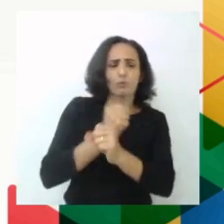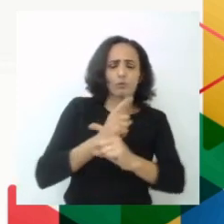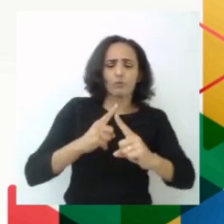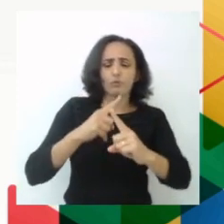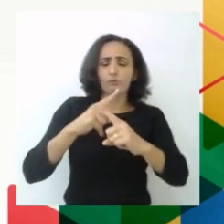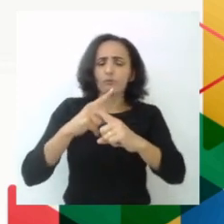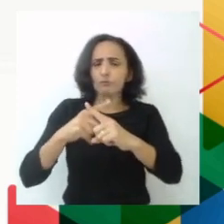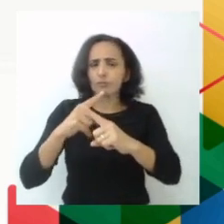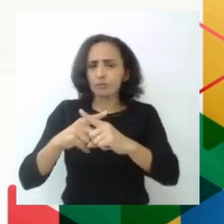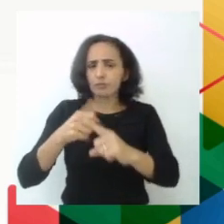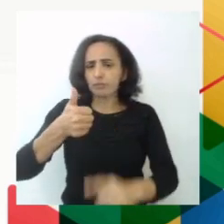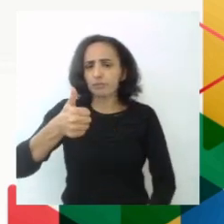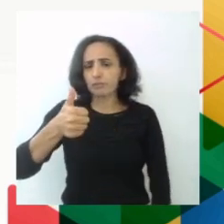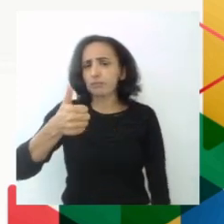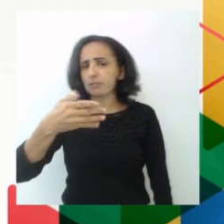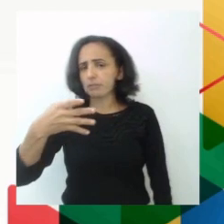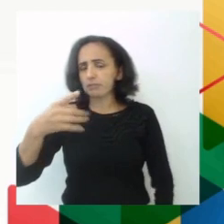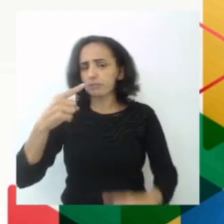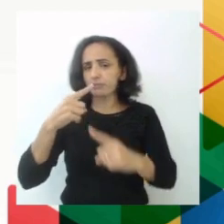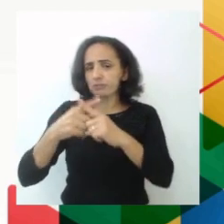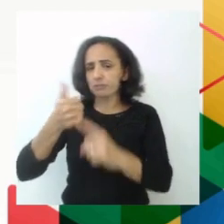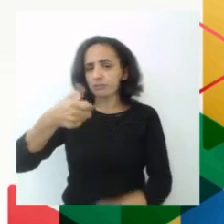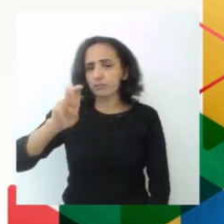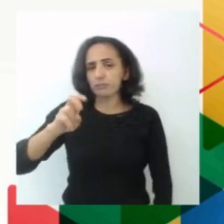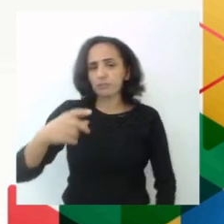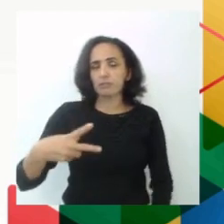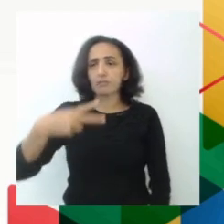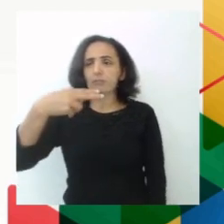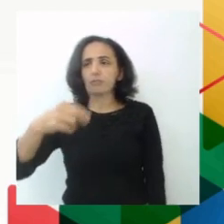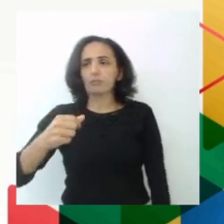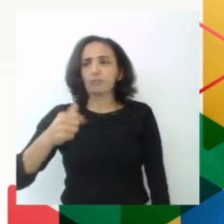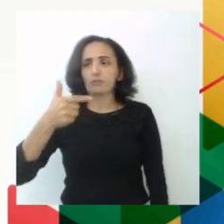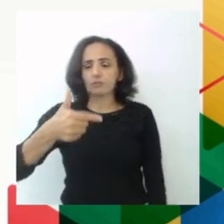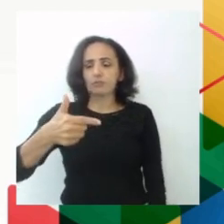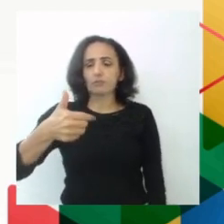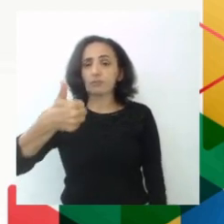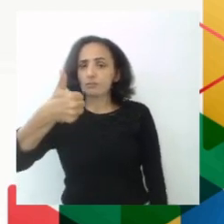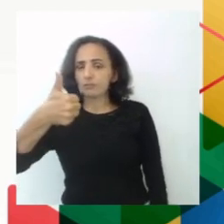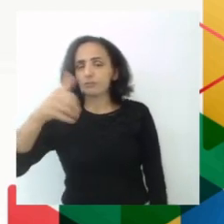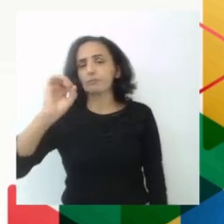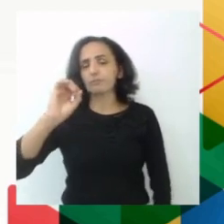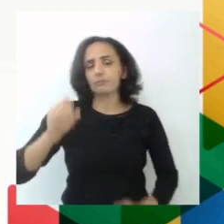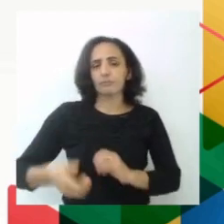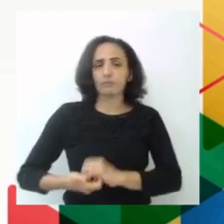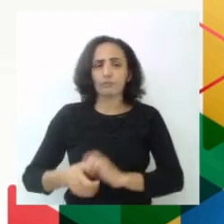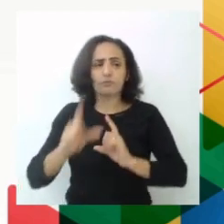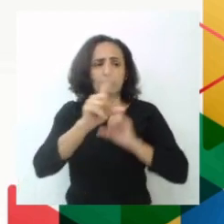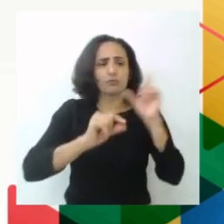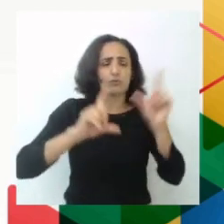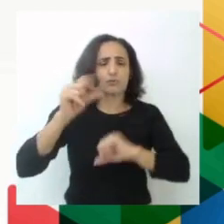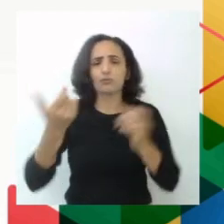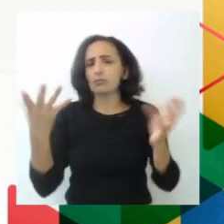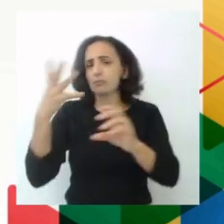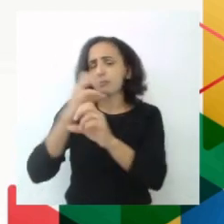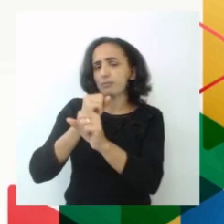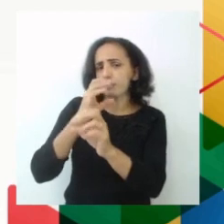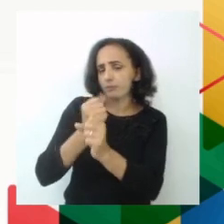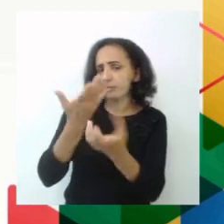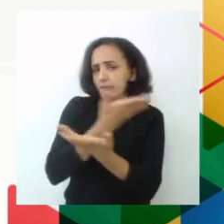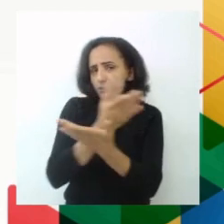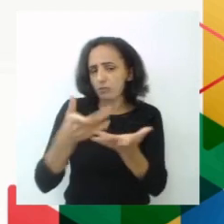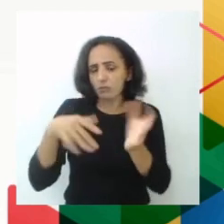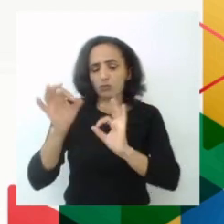14 vezes 15 vai dar o mesmo 210. Então você escolhe se é de cima ou a de baixo para resolver. As 2